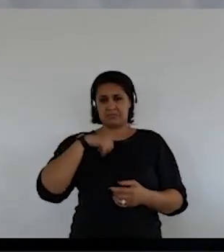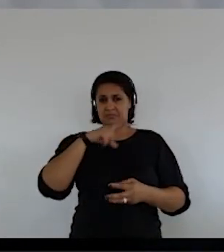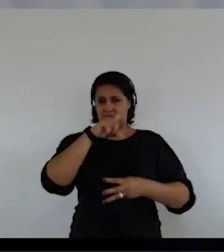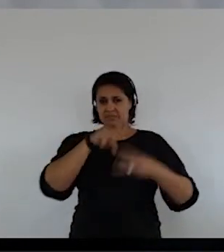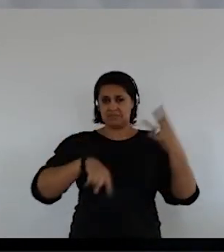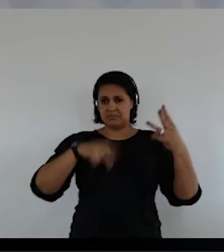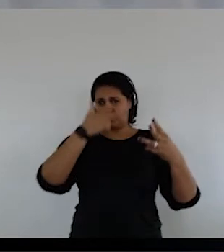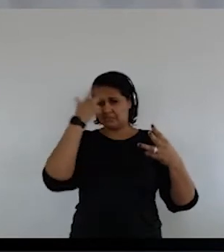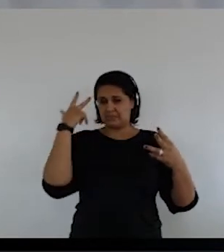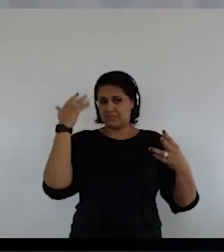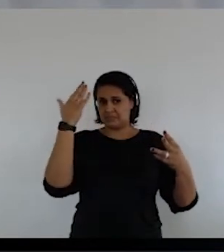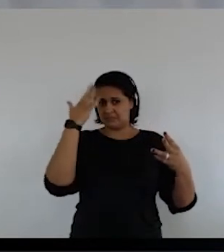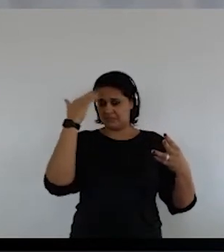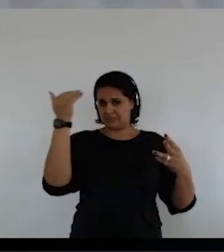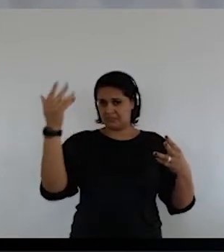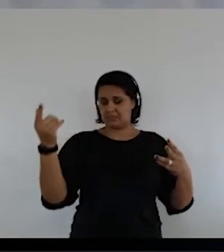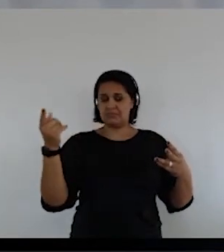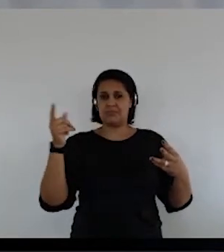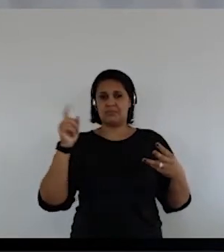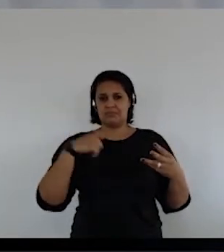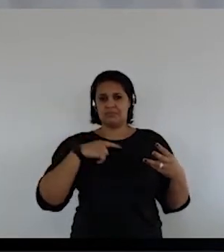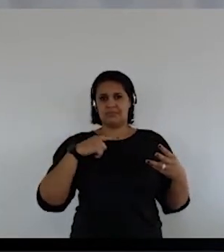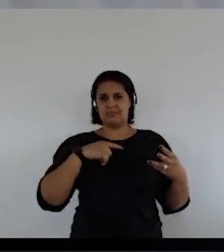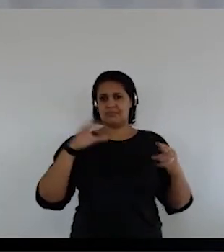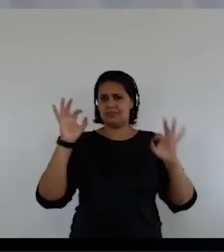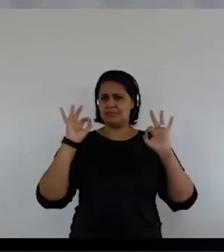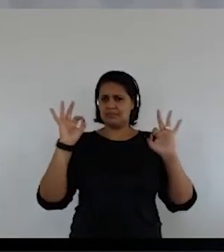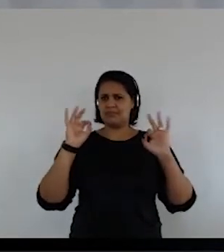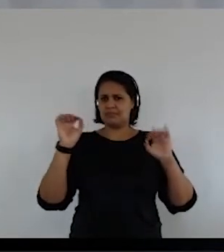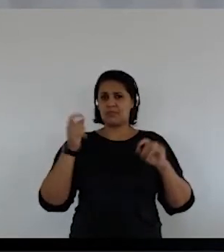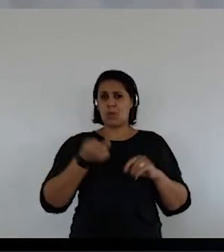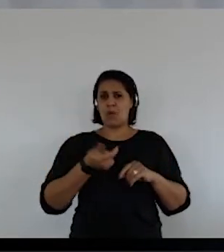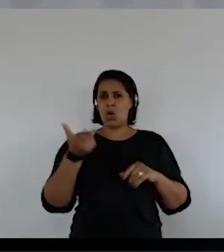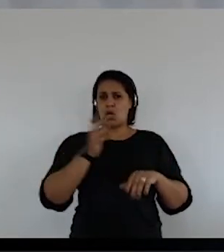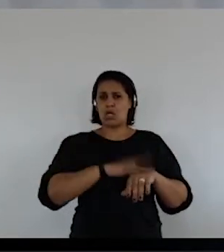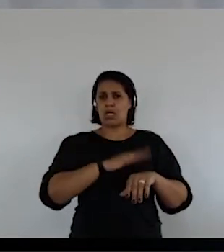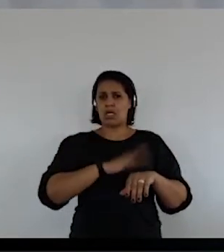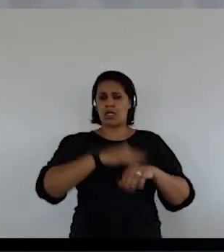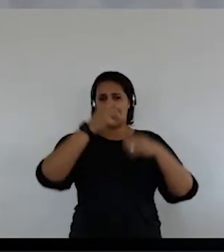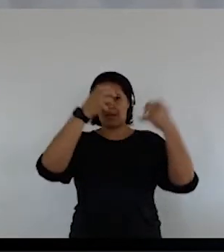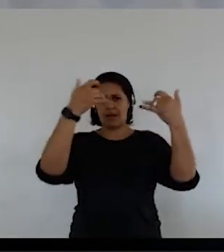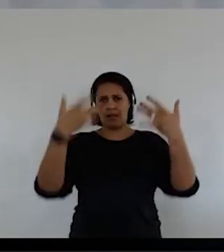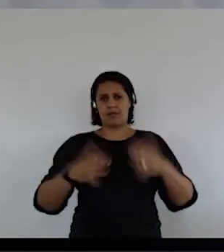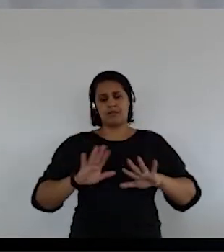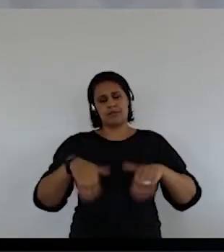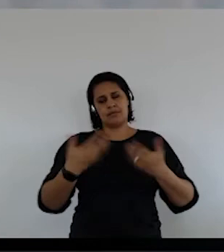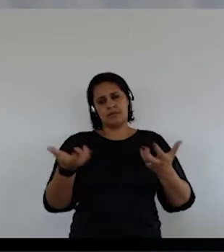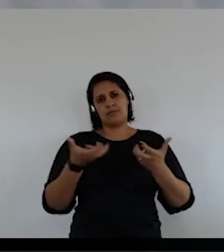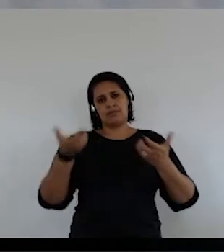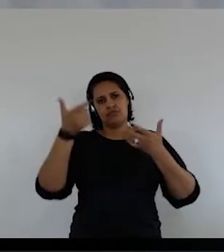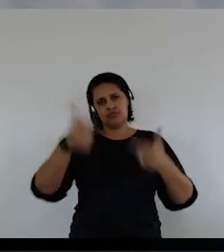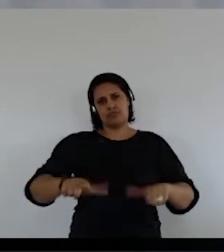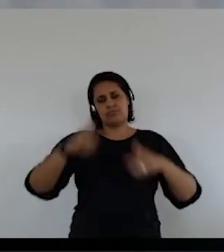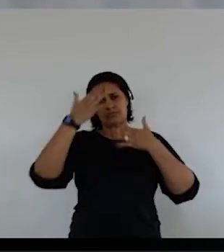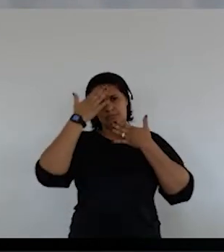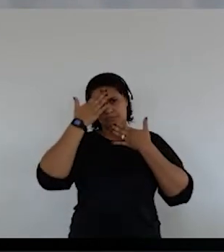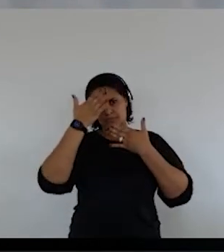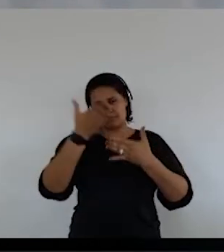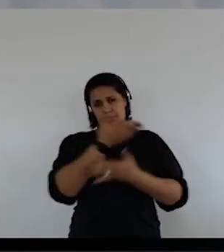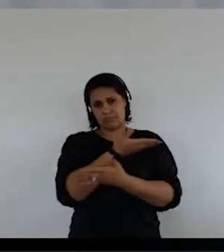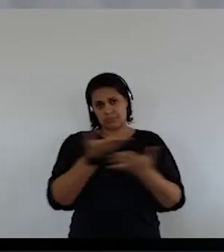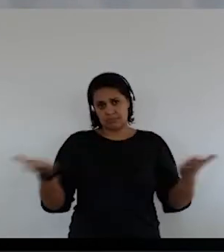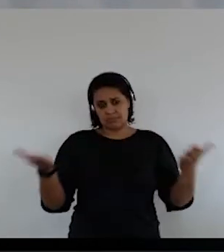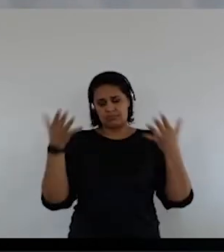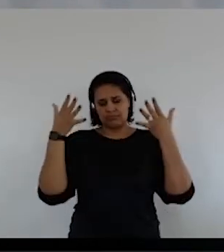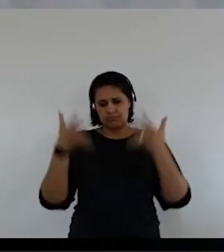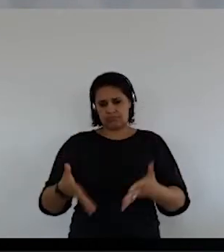grandes do processo que tiveram muito pouco tempo para falar. Então, quero renovar minha gratidão, meu agradecimento pela presença